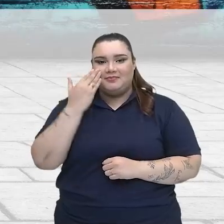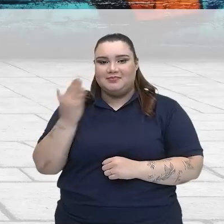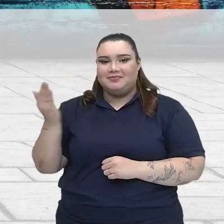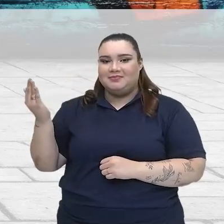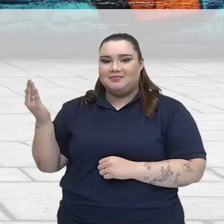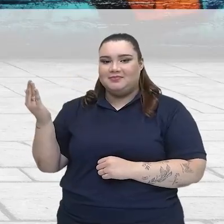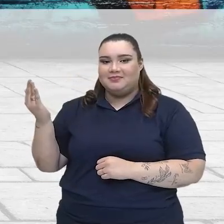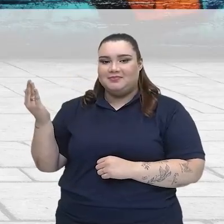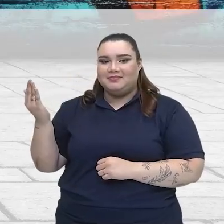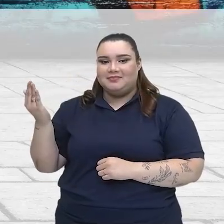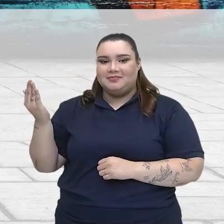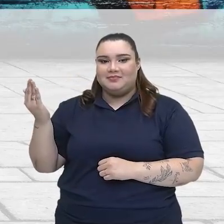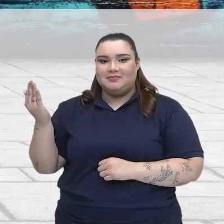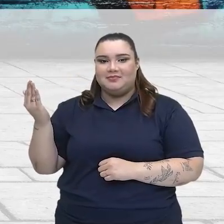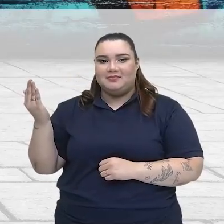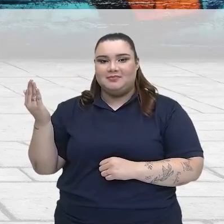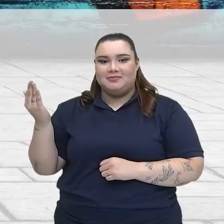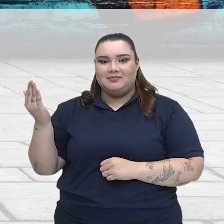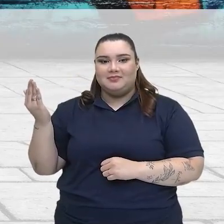Trancar.